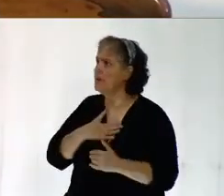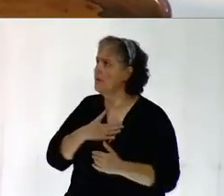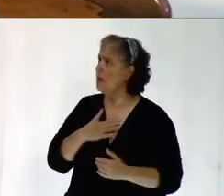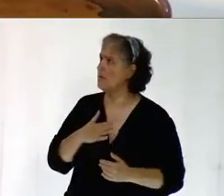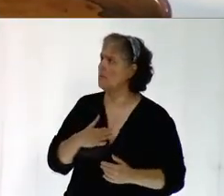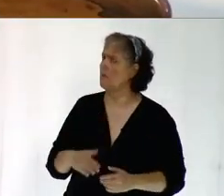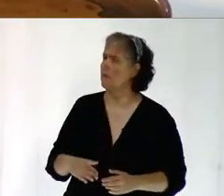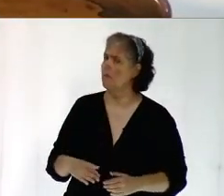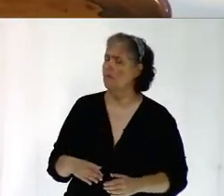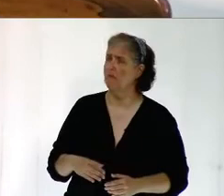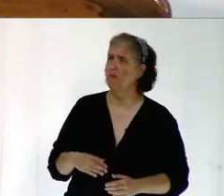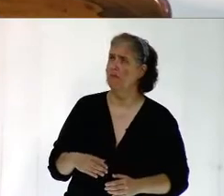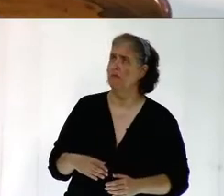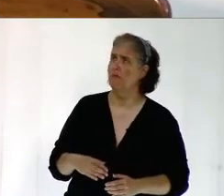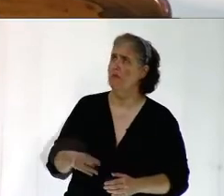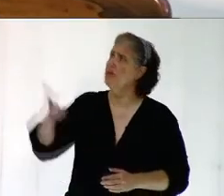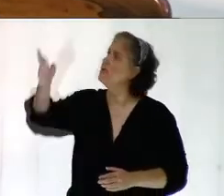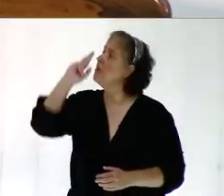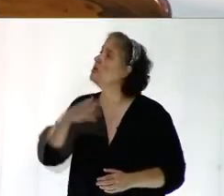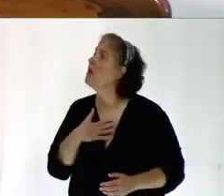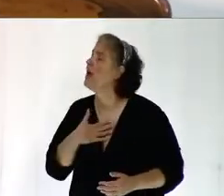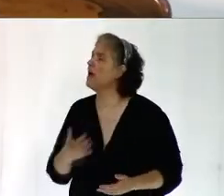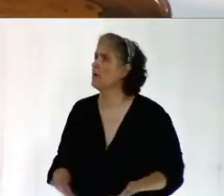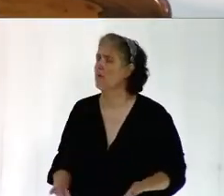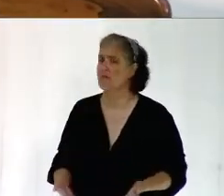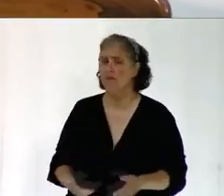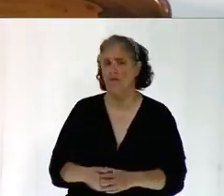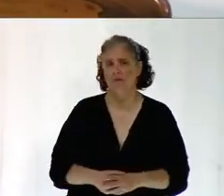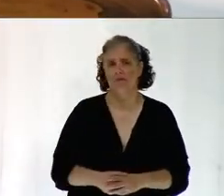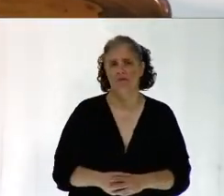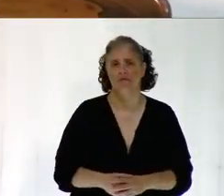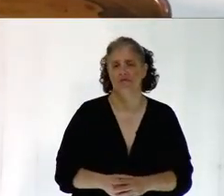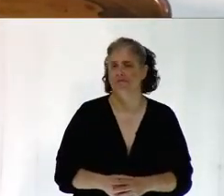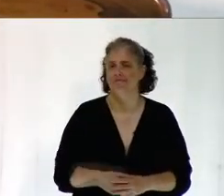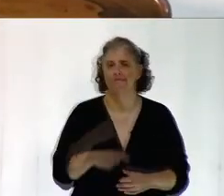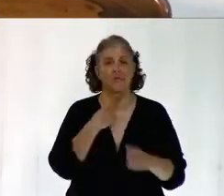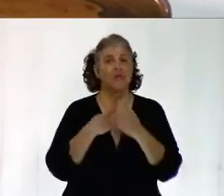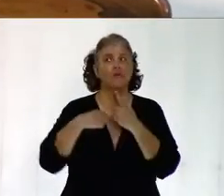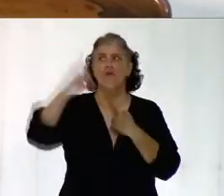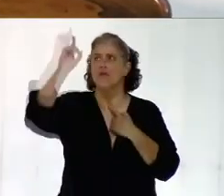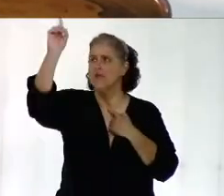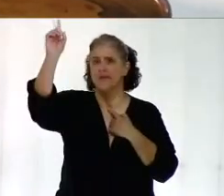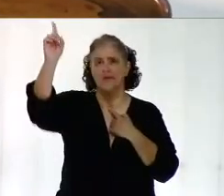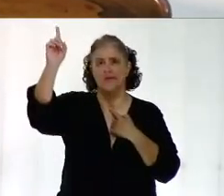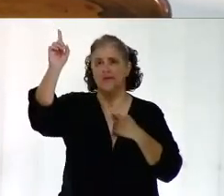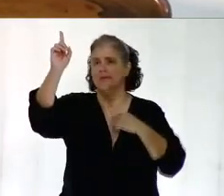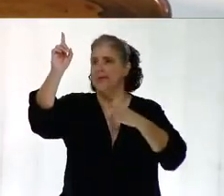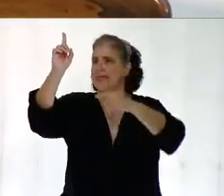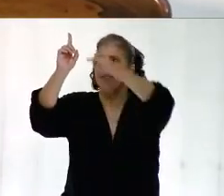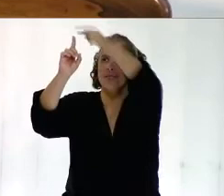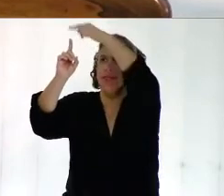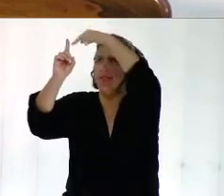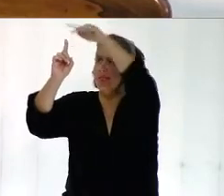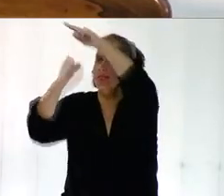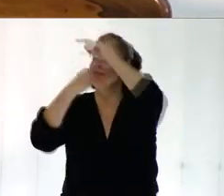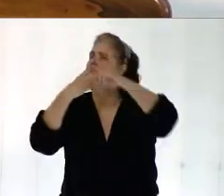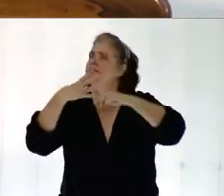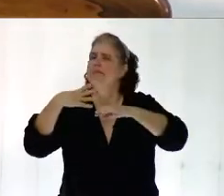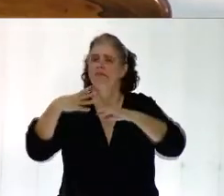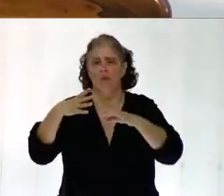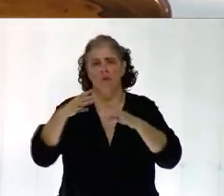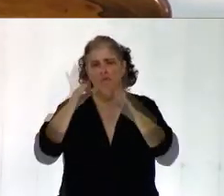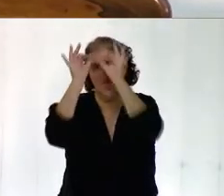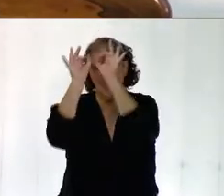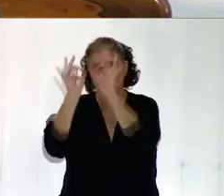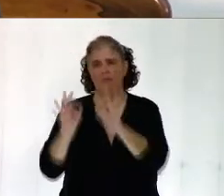chama isso de pecado é a vontade de deus é santa boa e agradável gostemos nosso